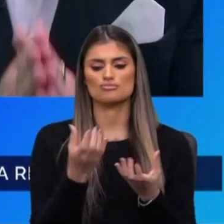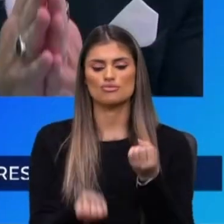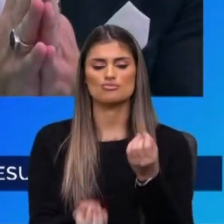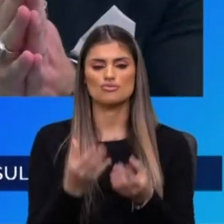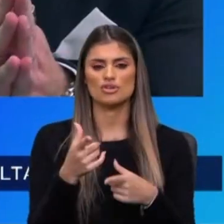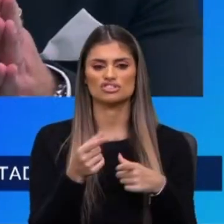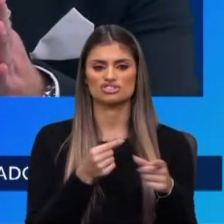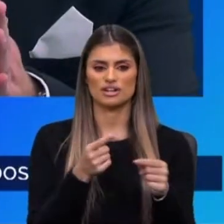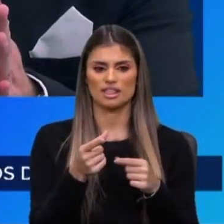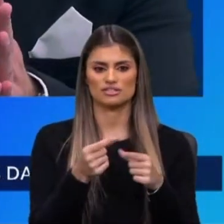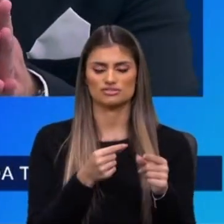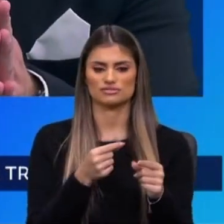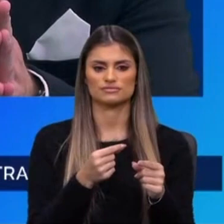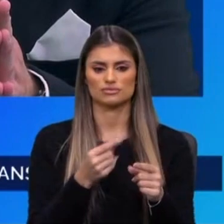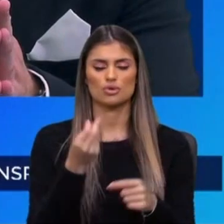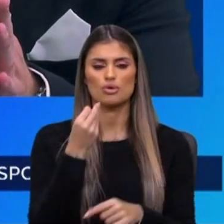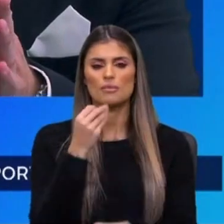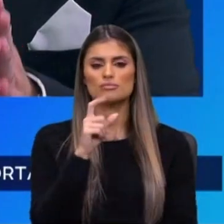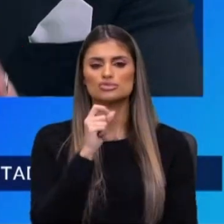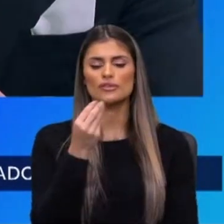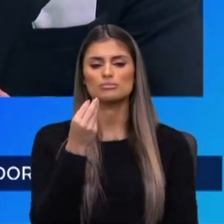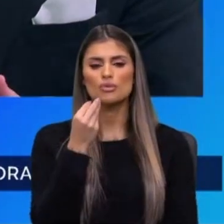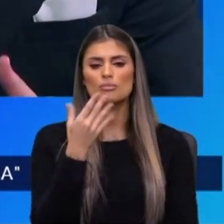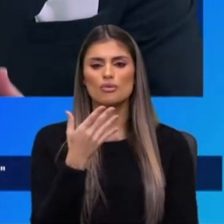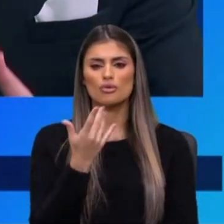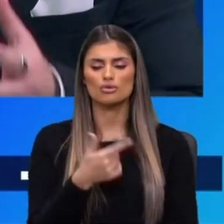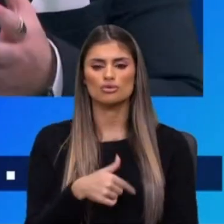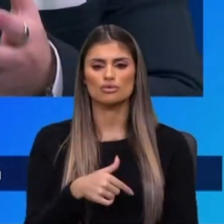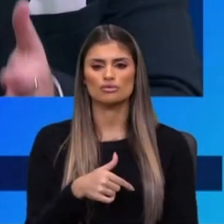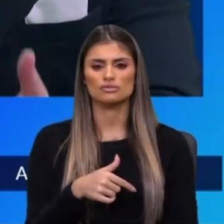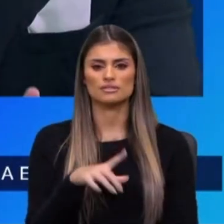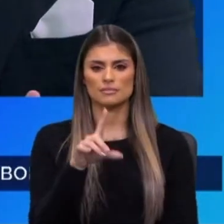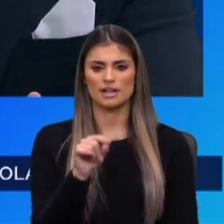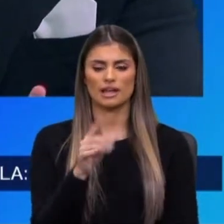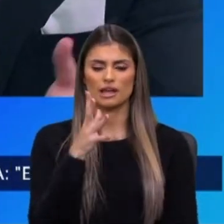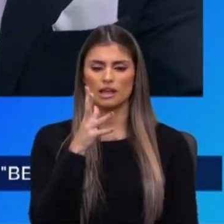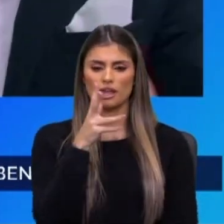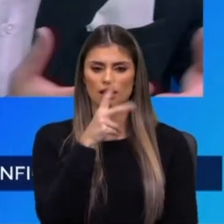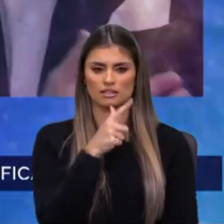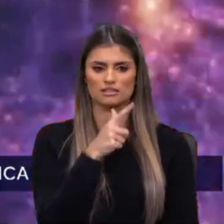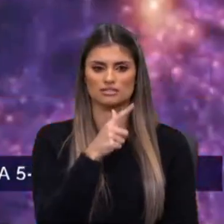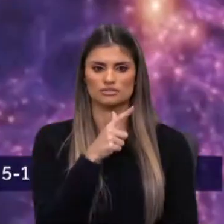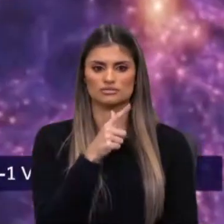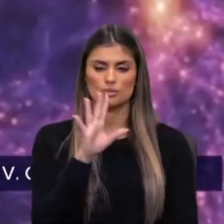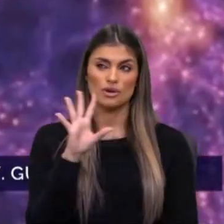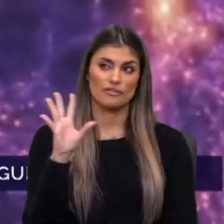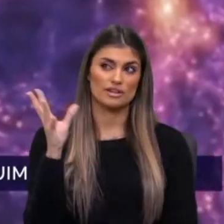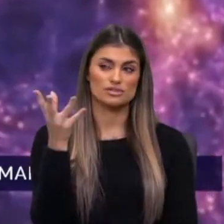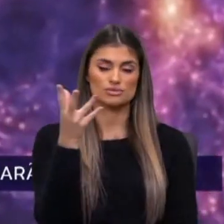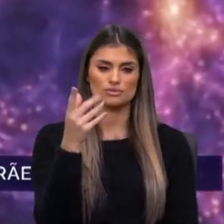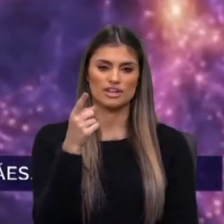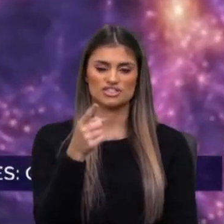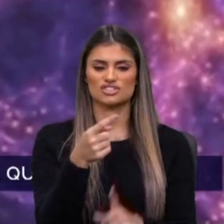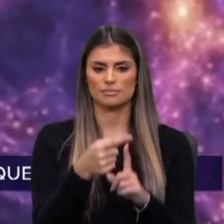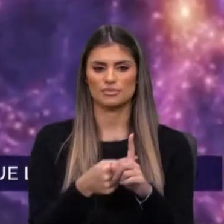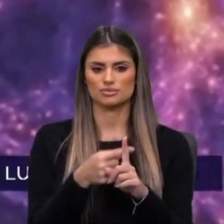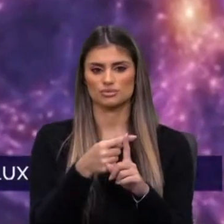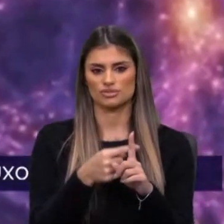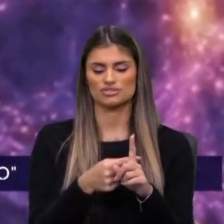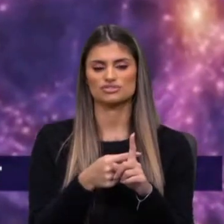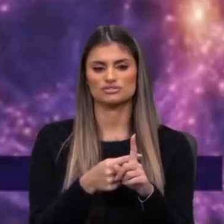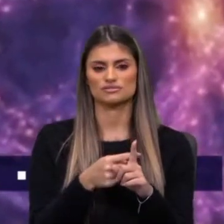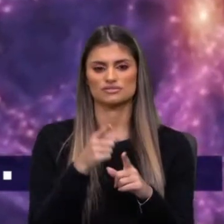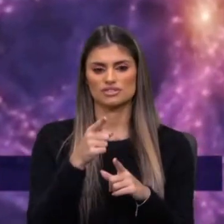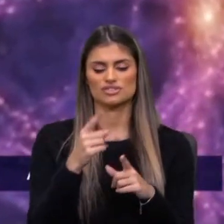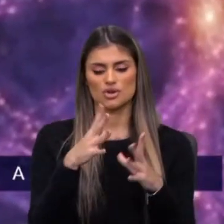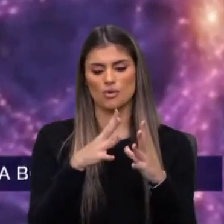E, portanto, como é que é possível nós termos já uma nuvem tão quente no universo tão primitivo? É que estas temperaturas desta nuvem que foi